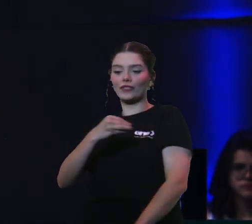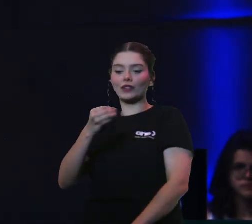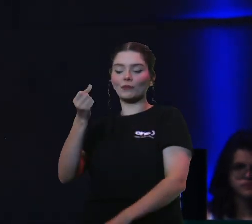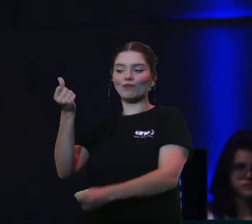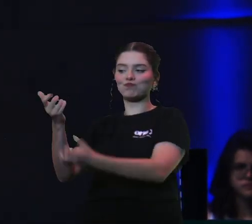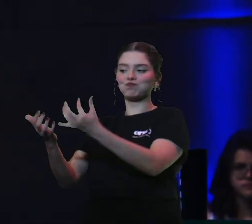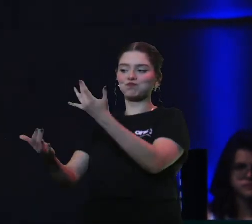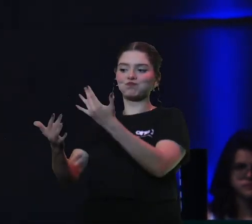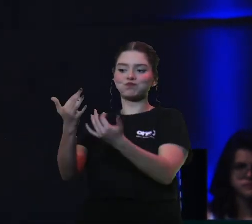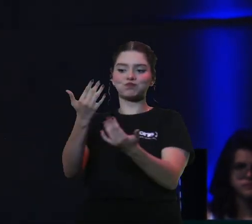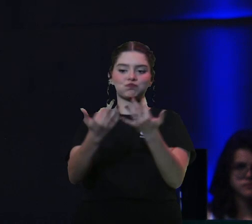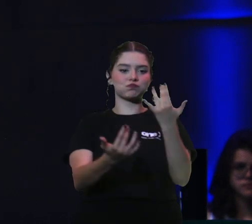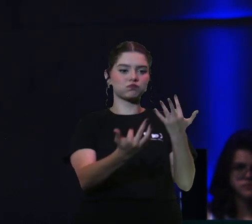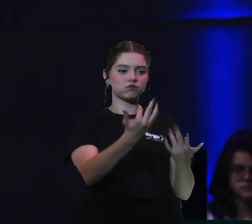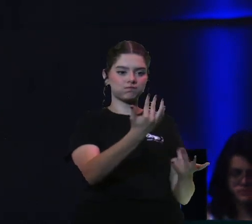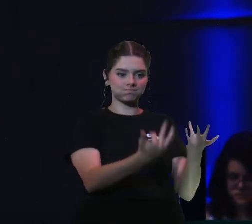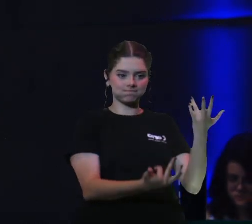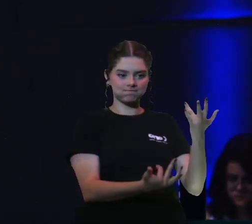nome de Jesus.